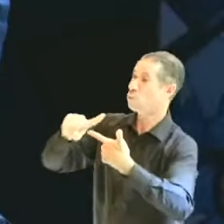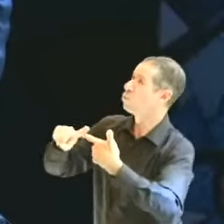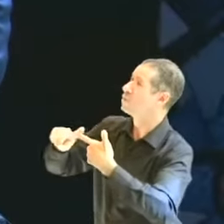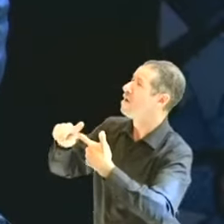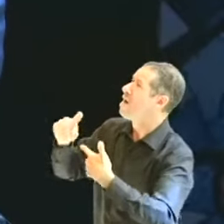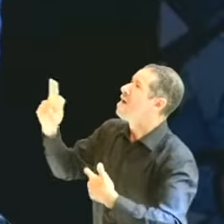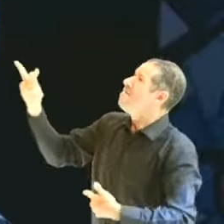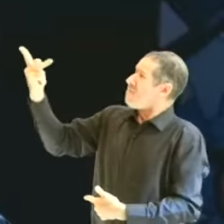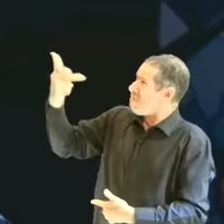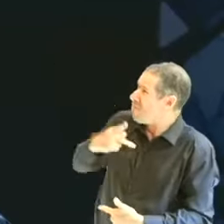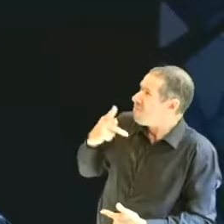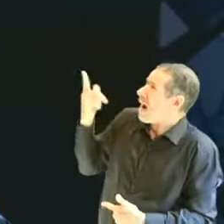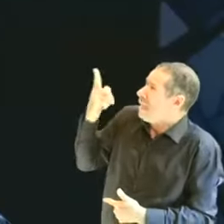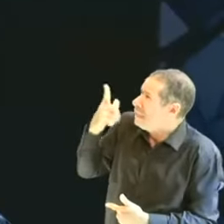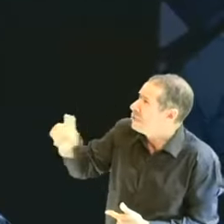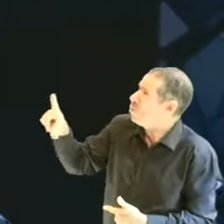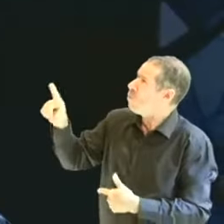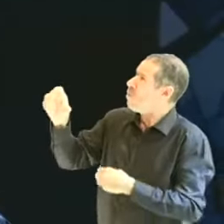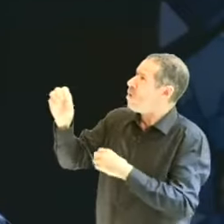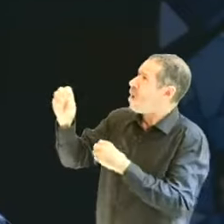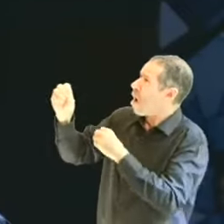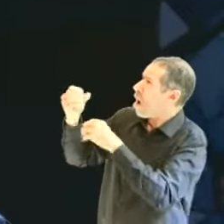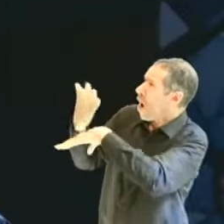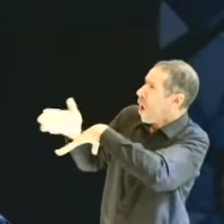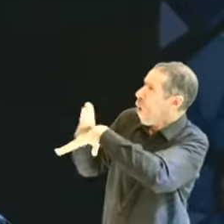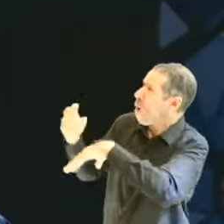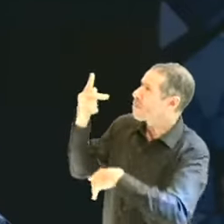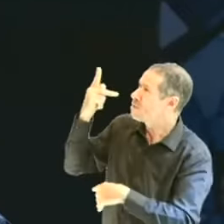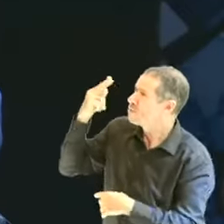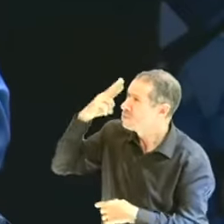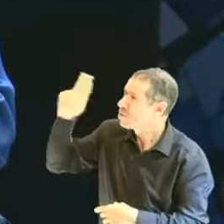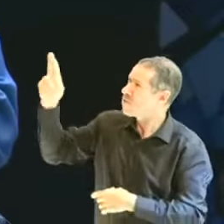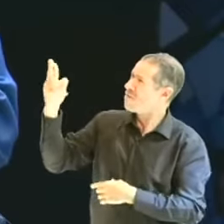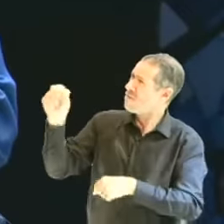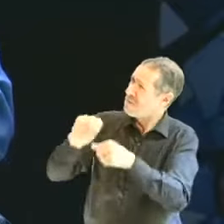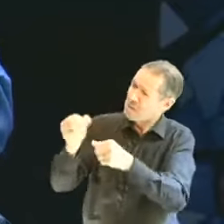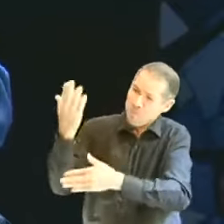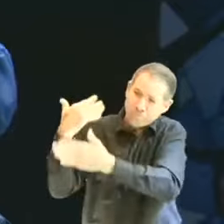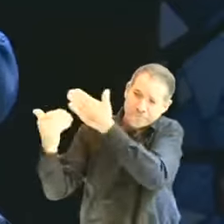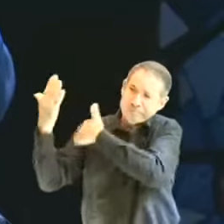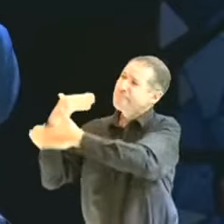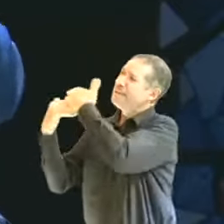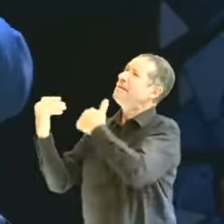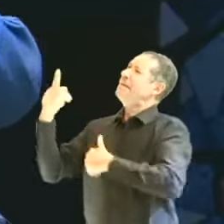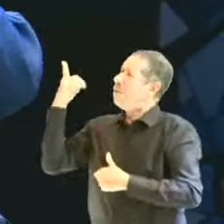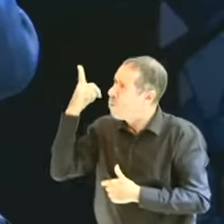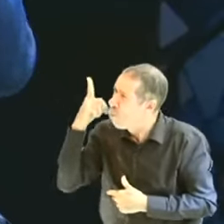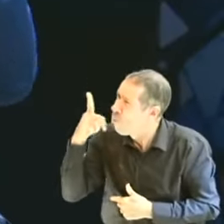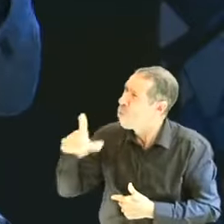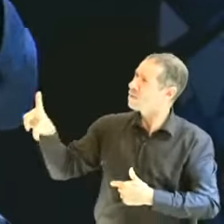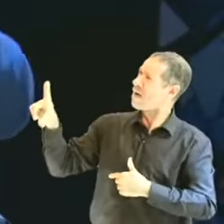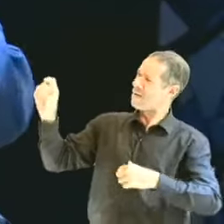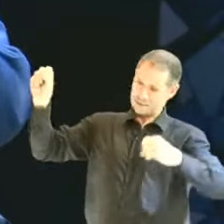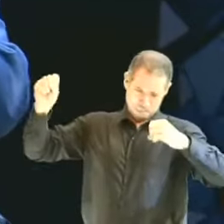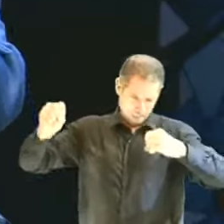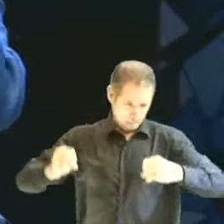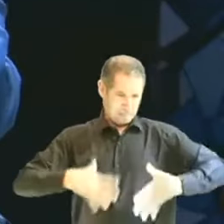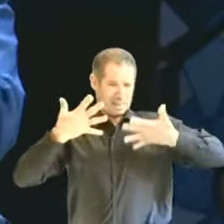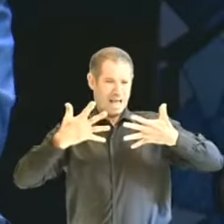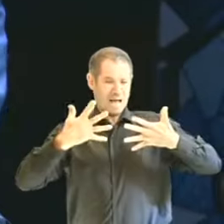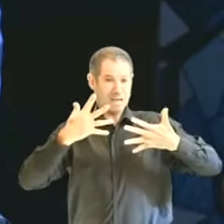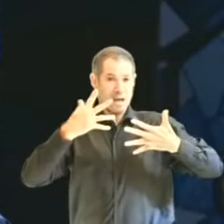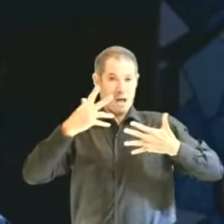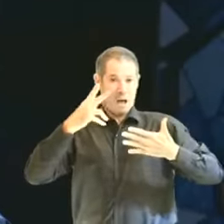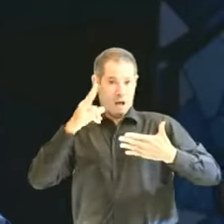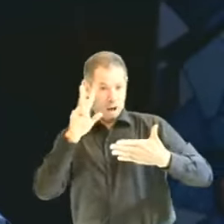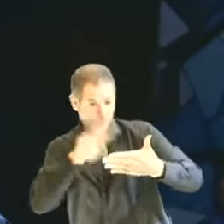de novo as obras que o Senhor já fez no passado. Faz outra vez aqueles milagres que a gente vê